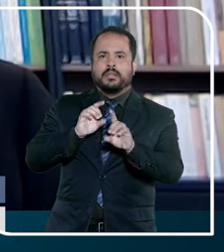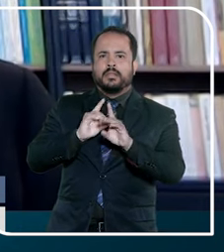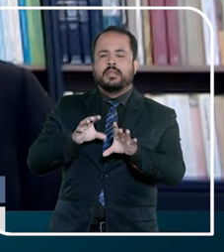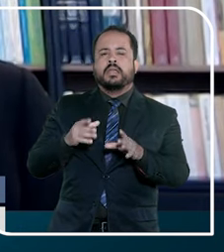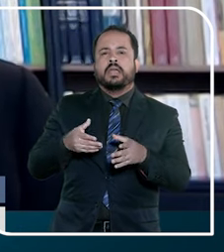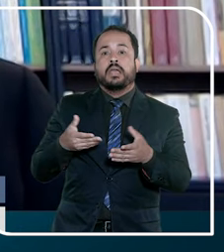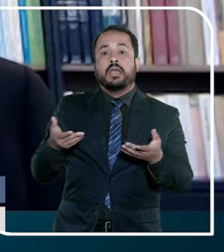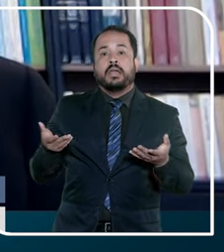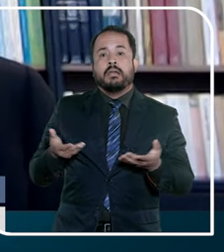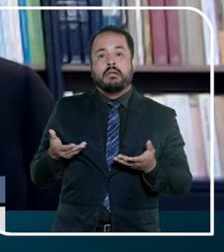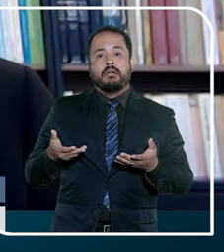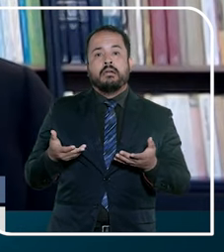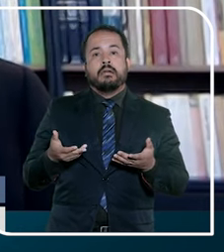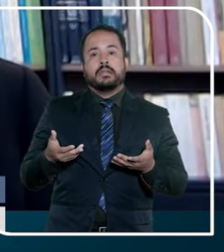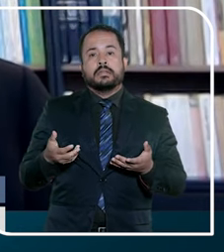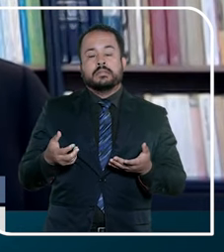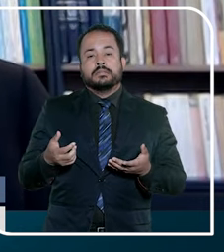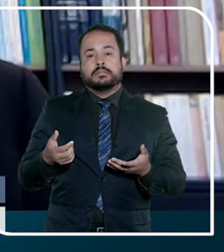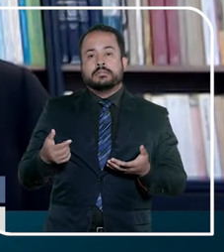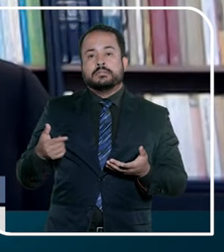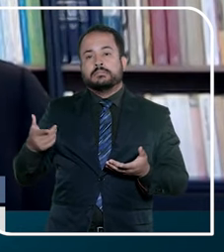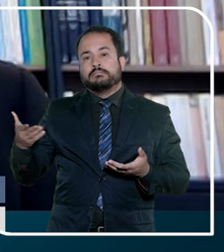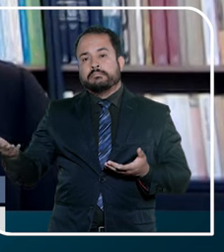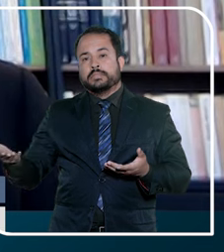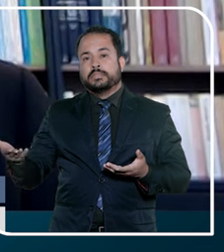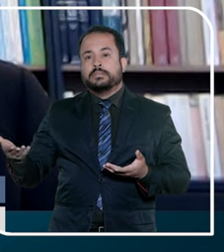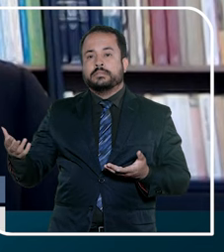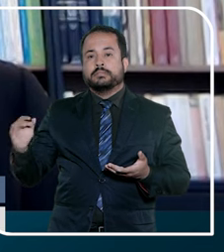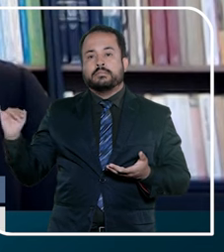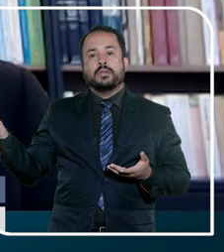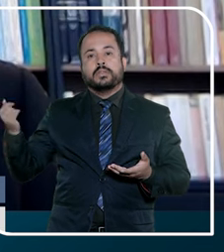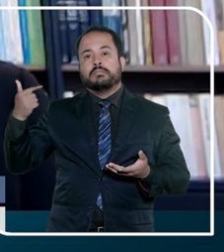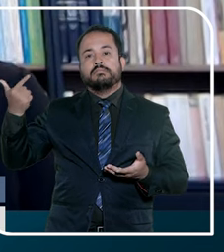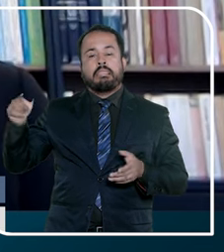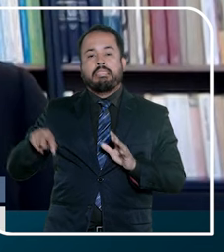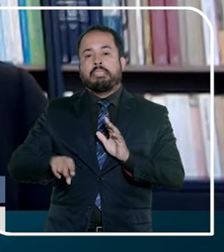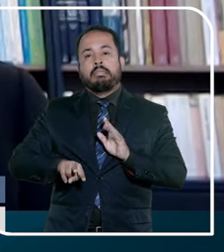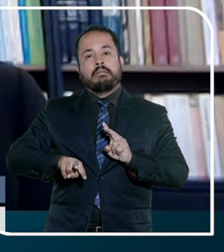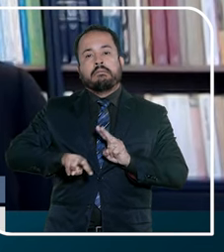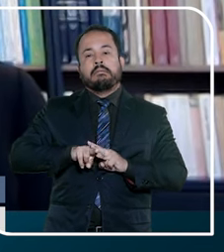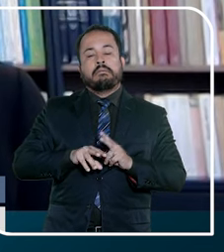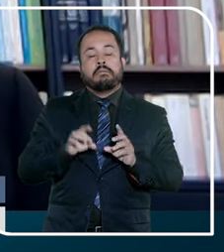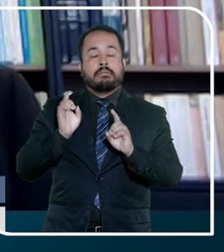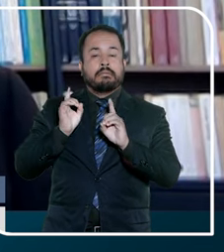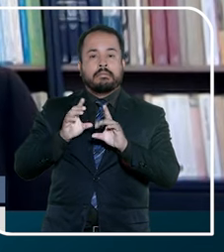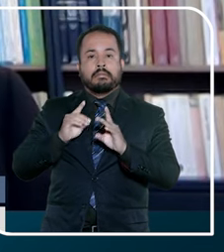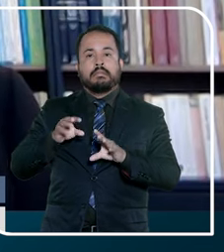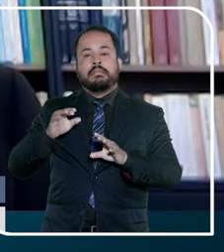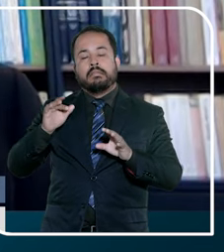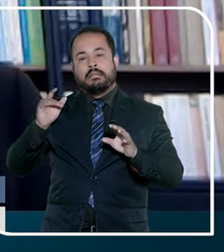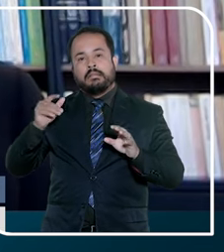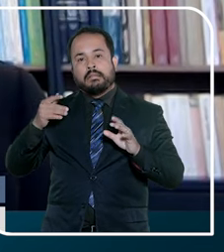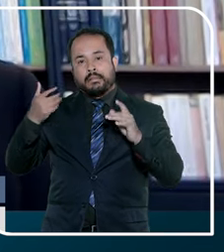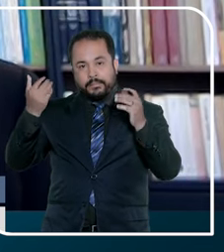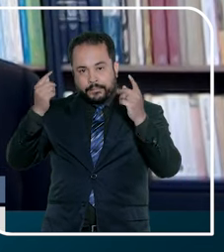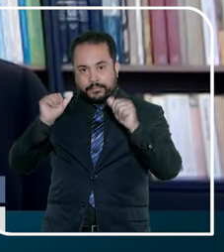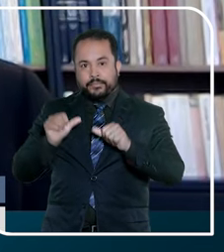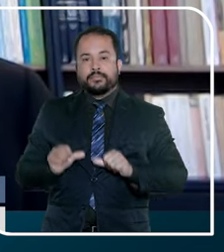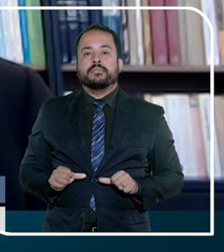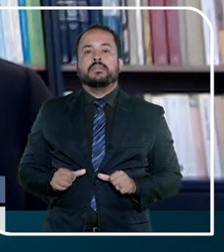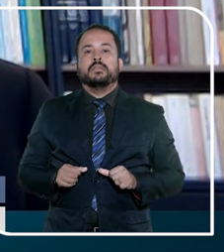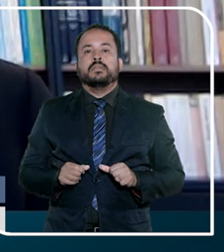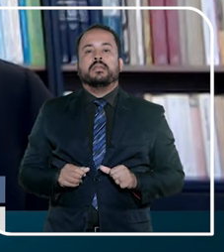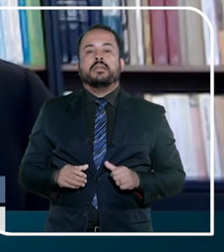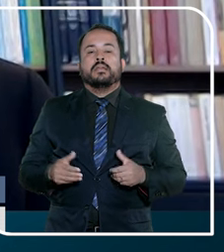eu já disse antes a nossa solução Brasileira de tratamento desses casos na tipicidade material ela não